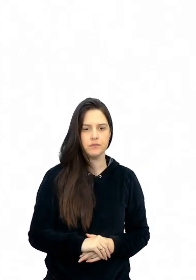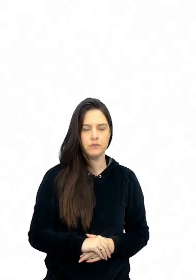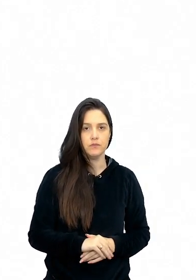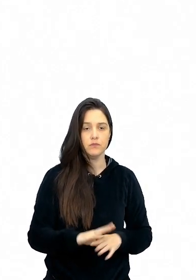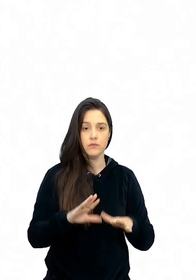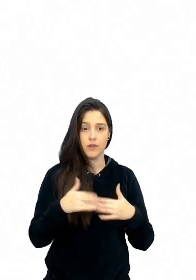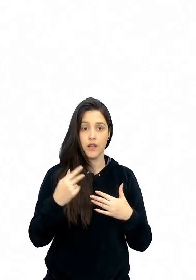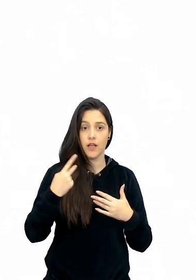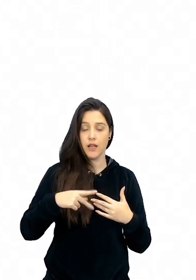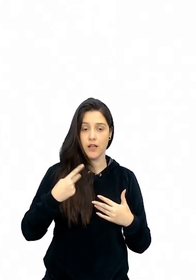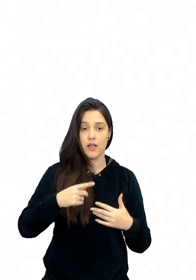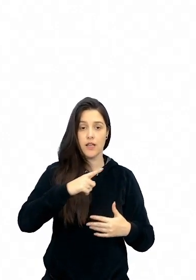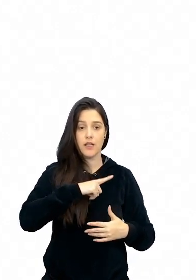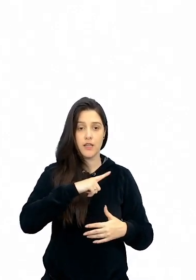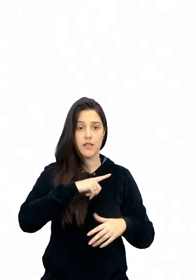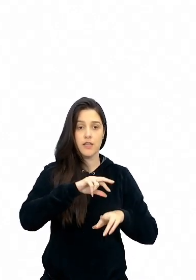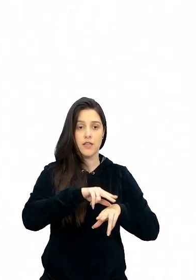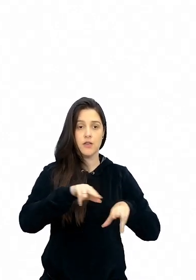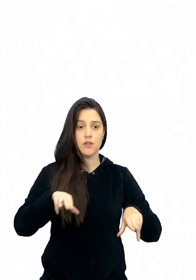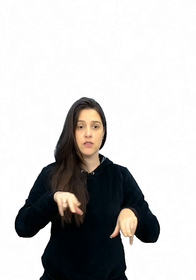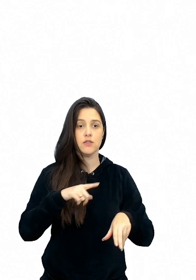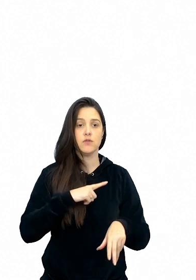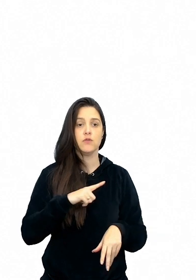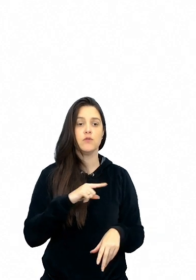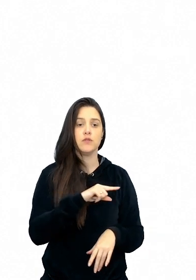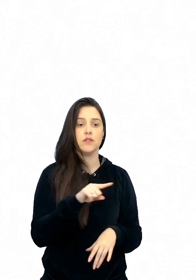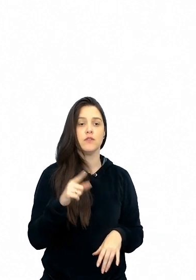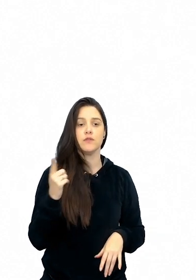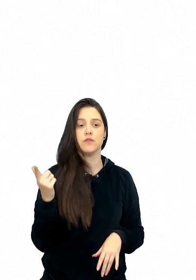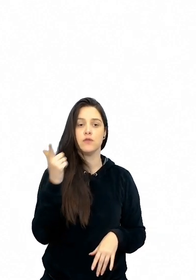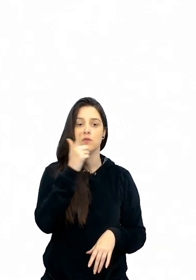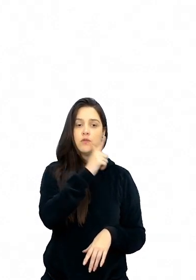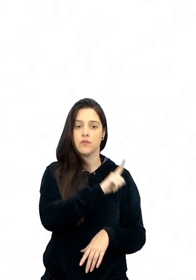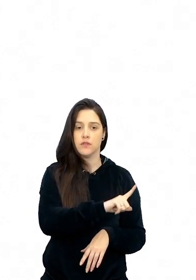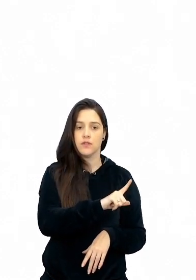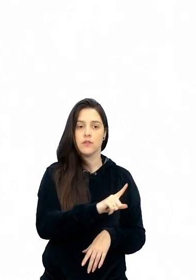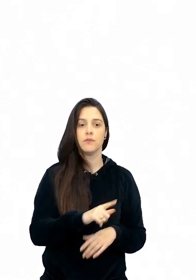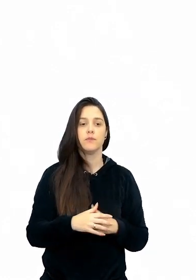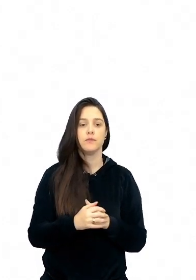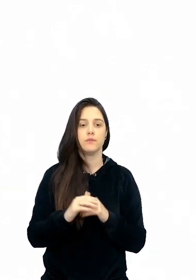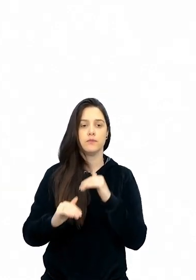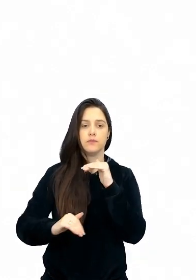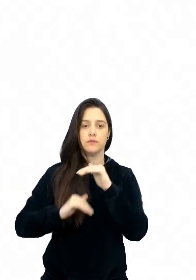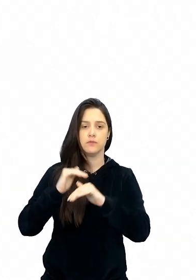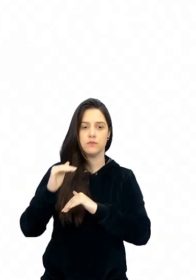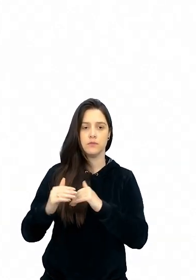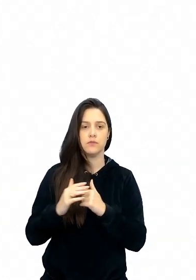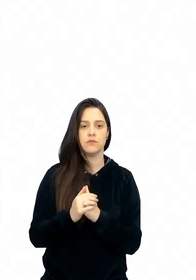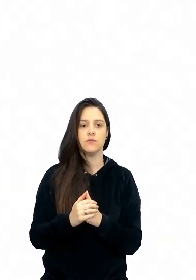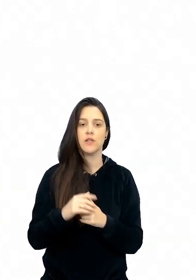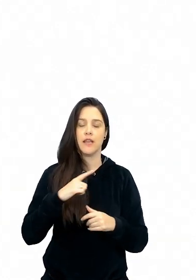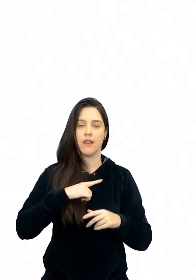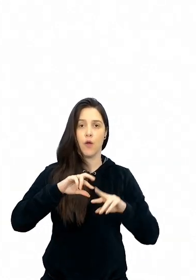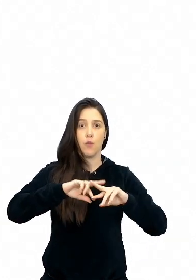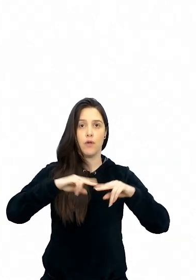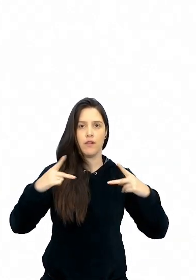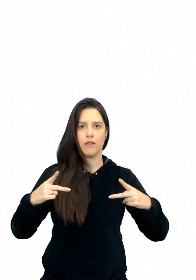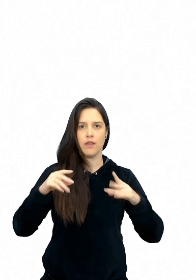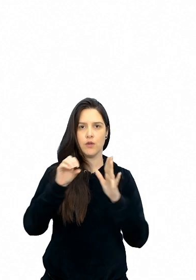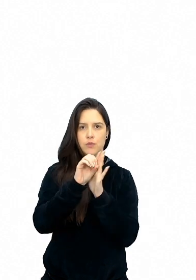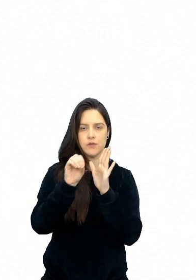Então, aqui vocês podem ver que vocês conseguem acessar os vídeos, né, das